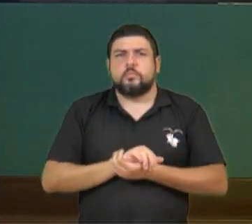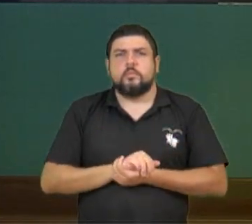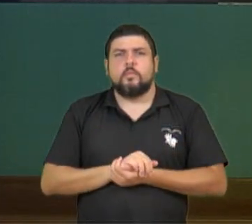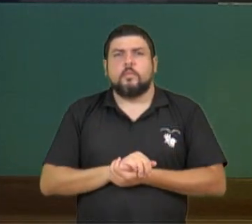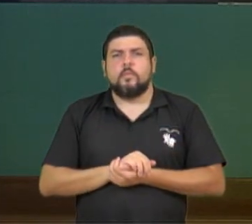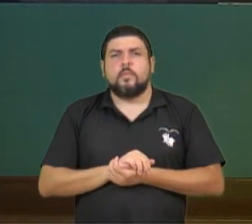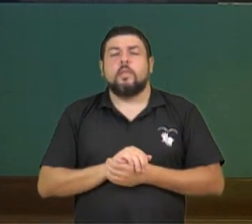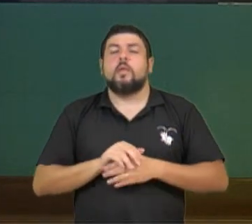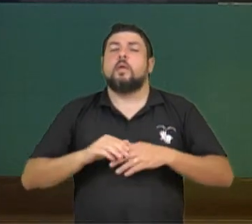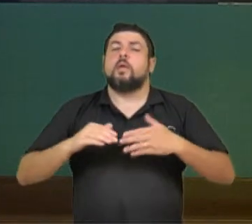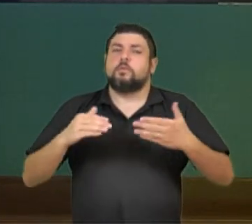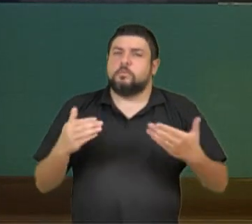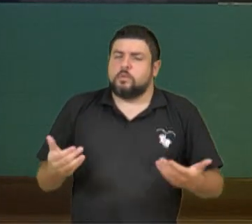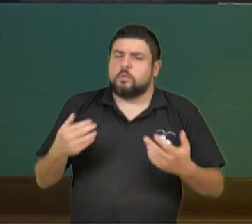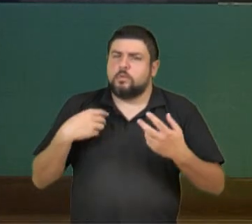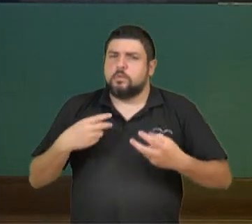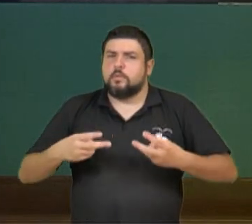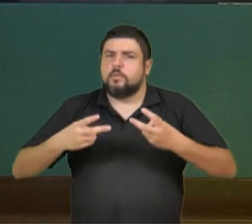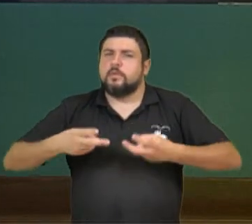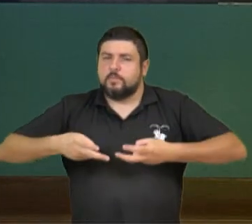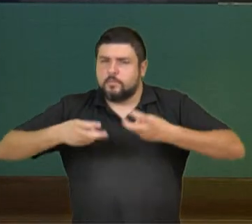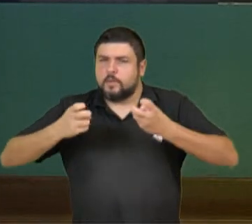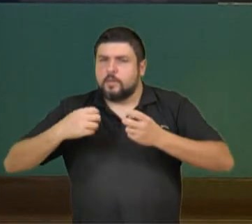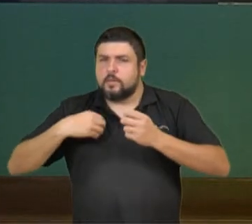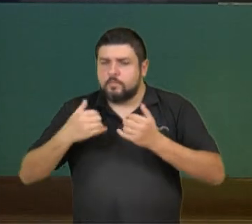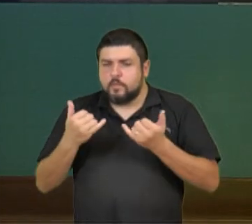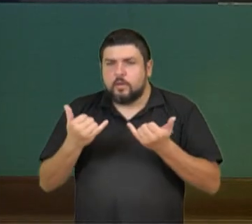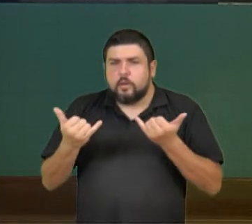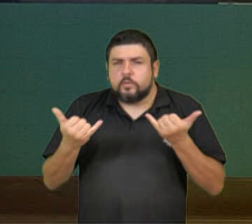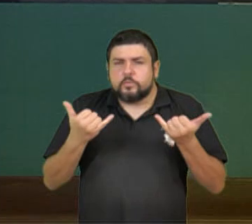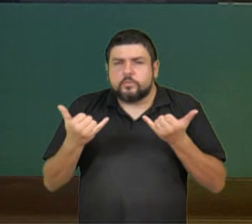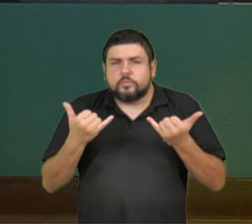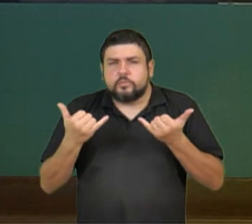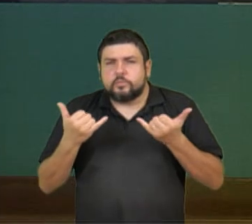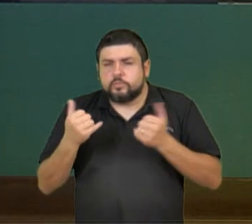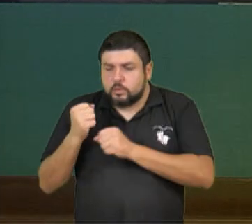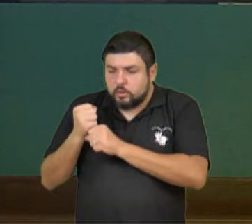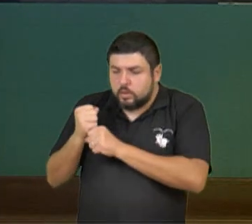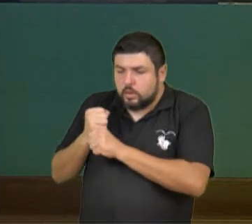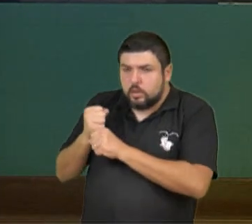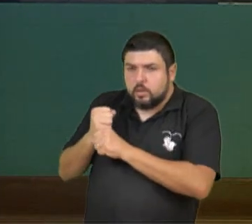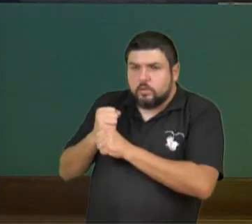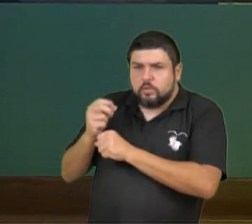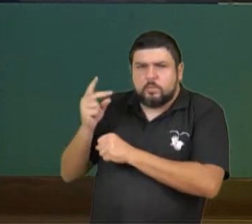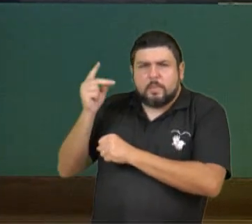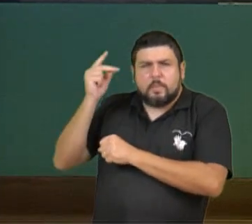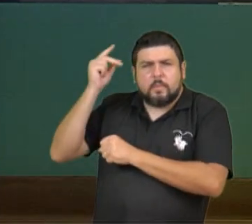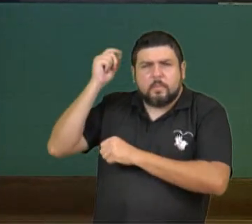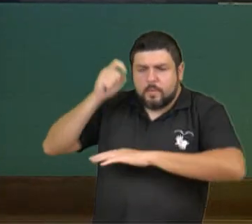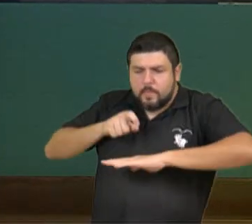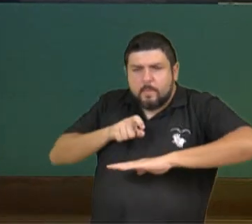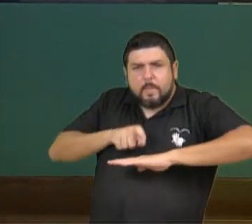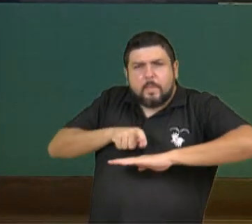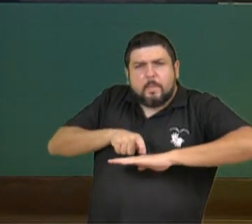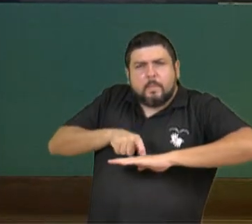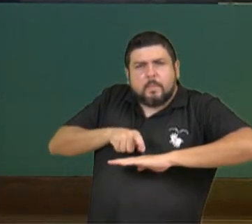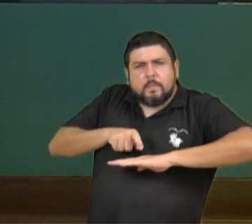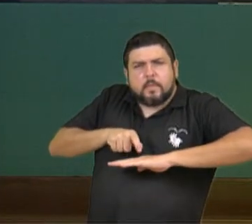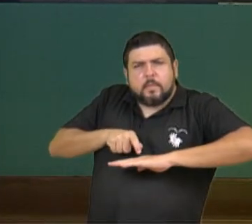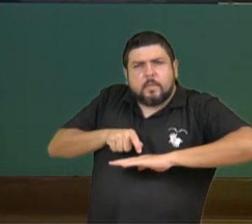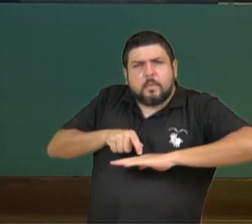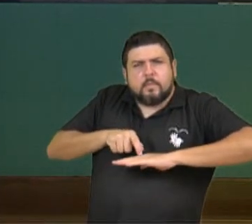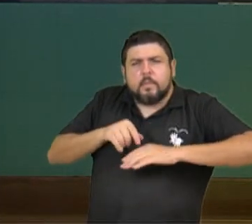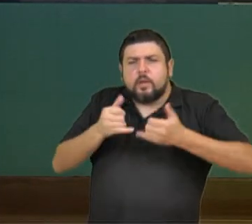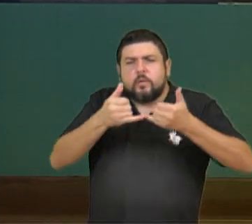vemos toda a evolução do mecanismo de informação que foi evoluindo, desde o telégrafo até a internet, em que você